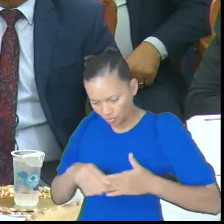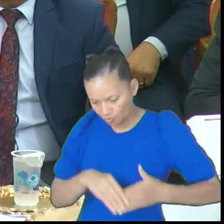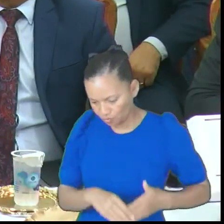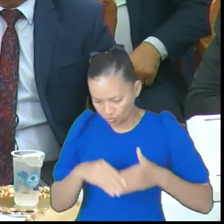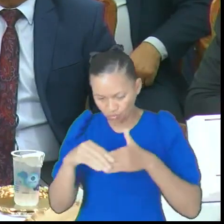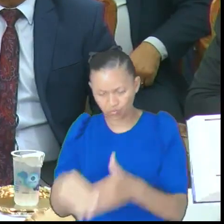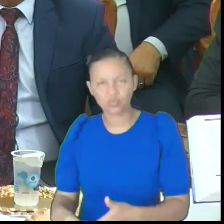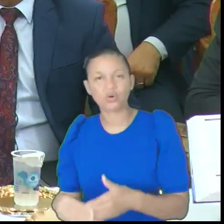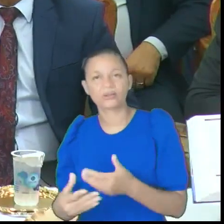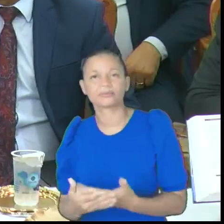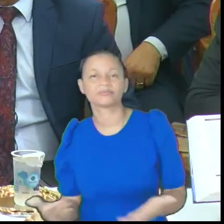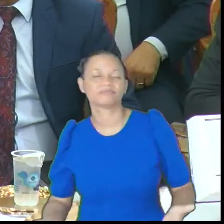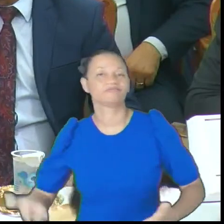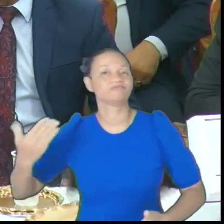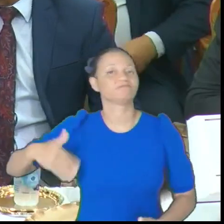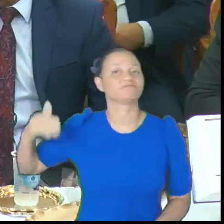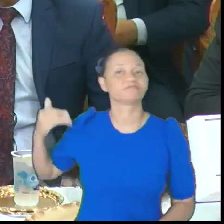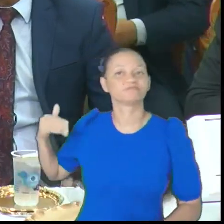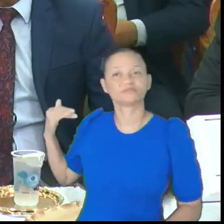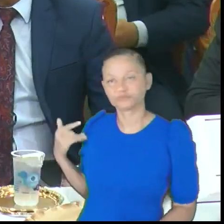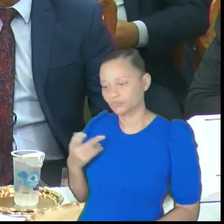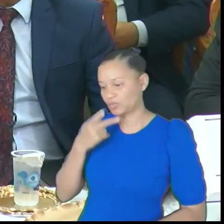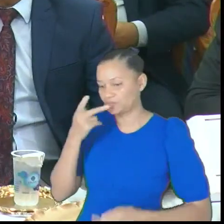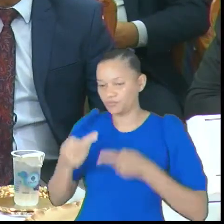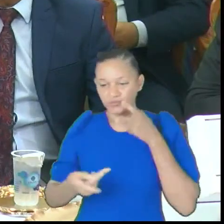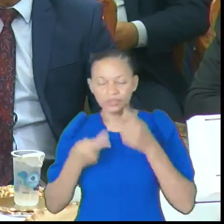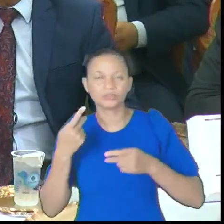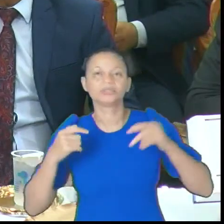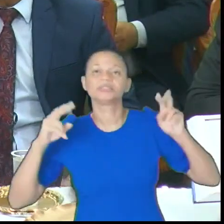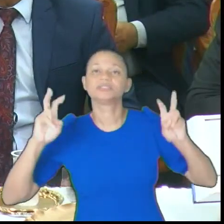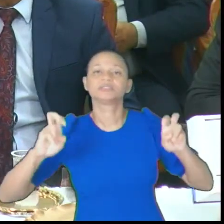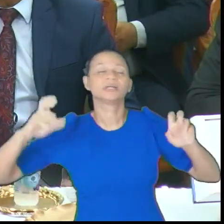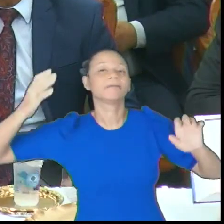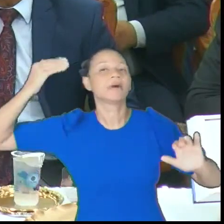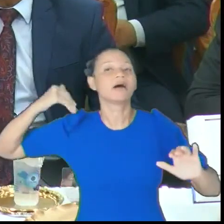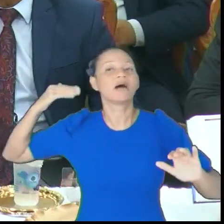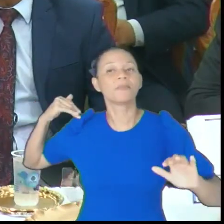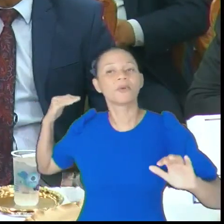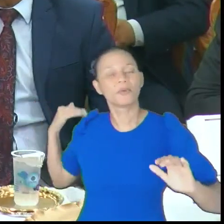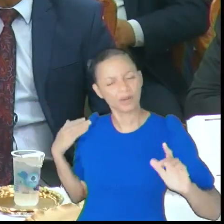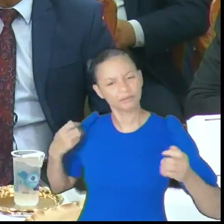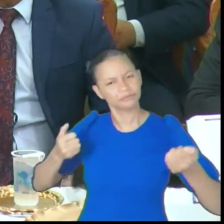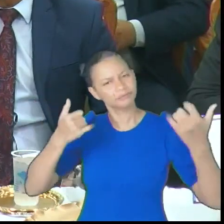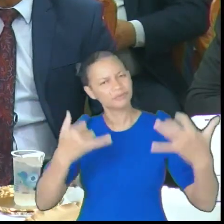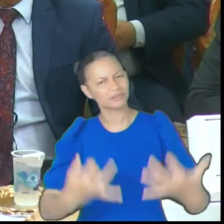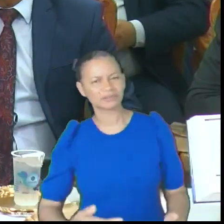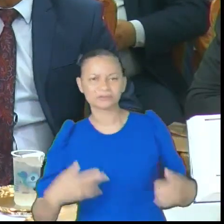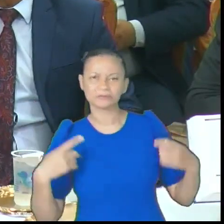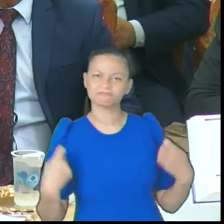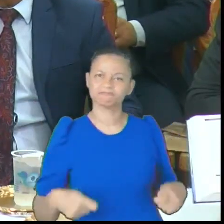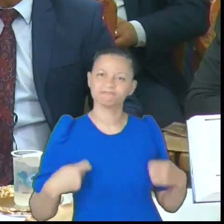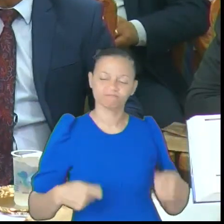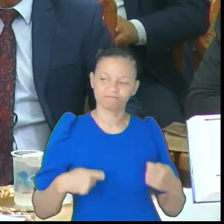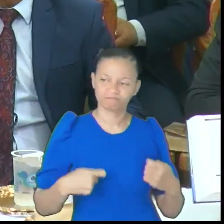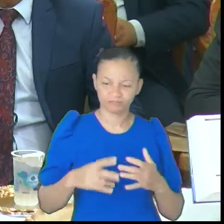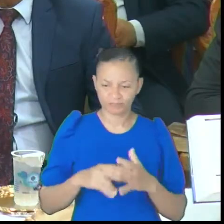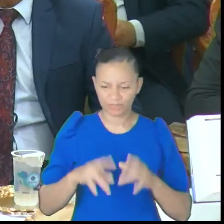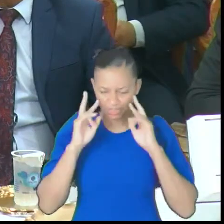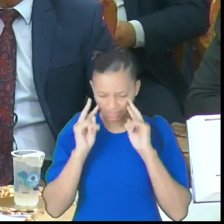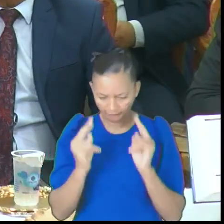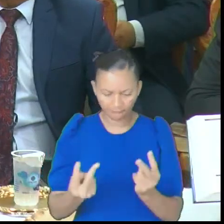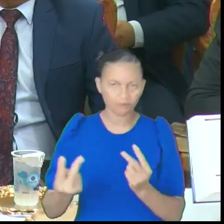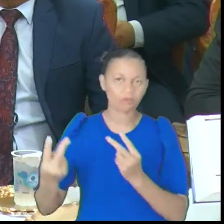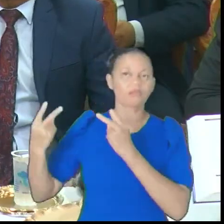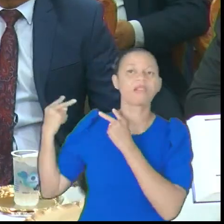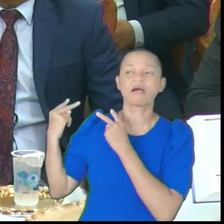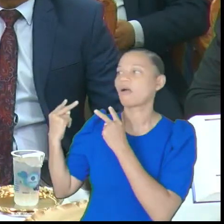conduzido. Uma certa vez, eu falando sobre o passado, falando a necessidade de se olhar para